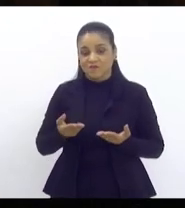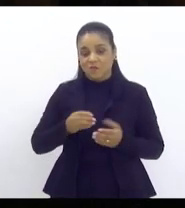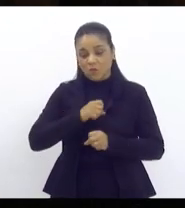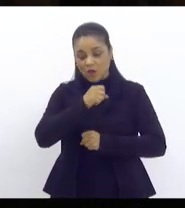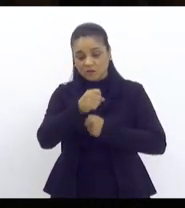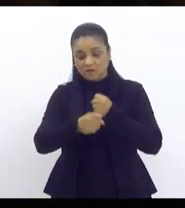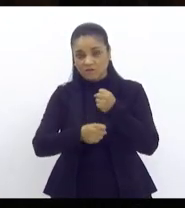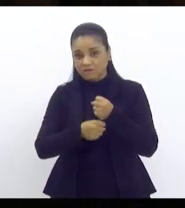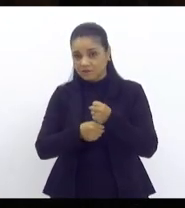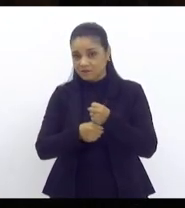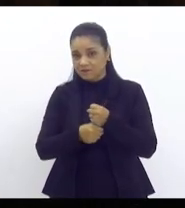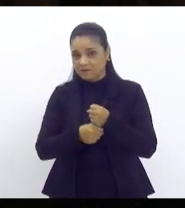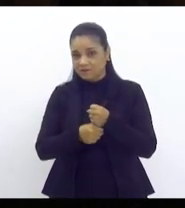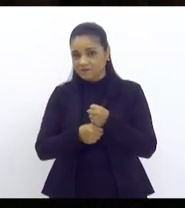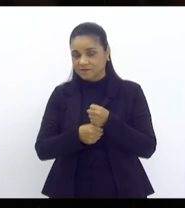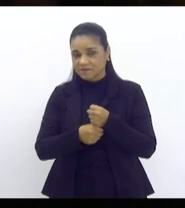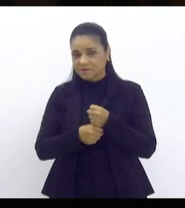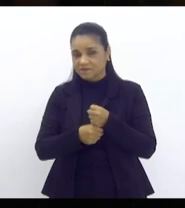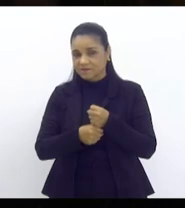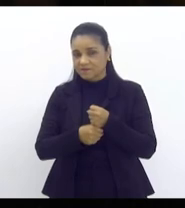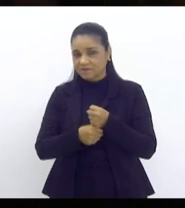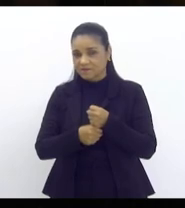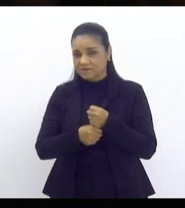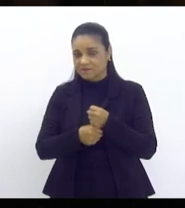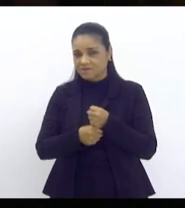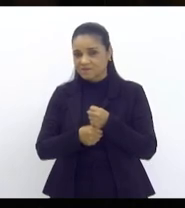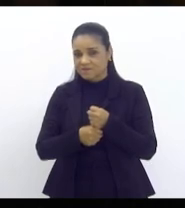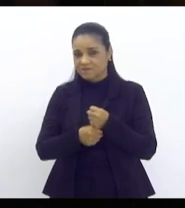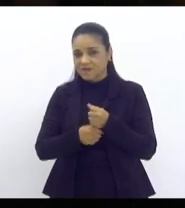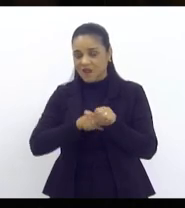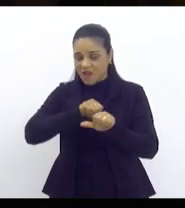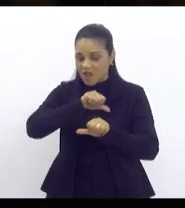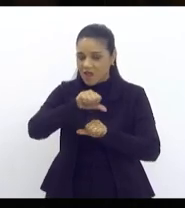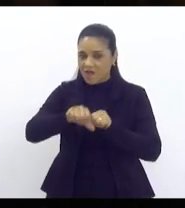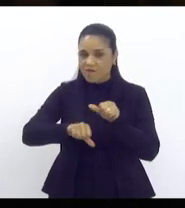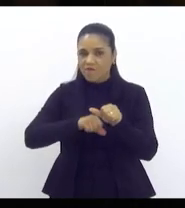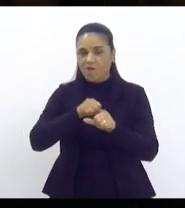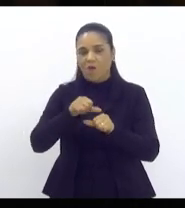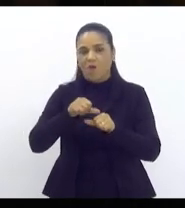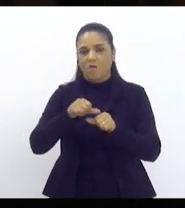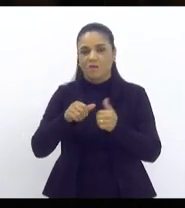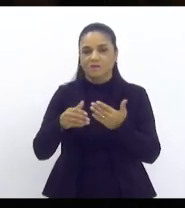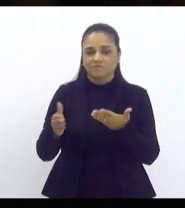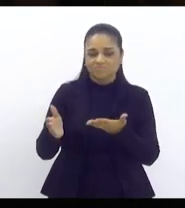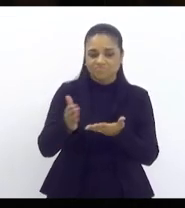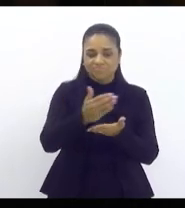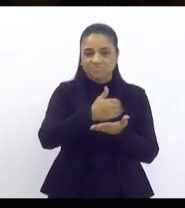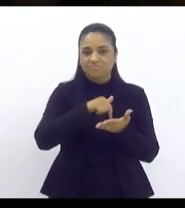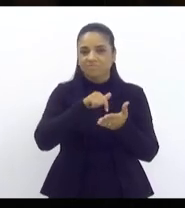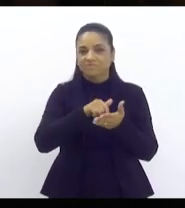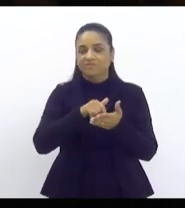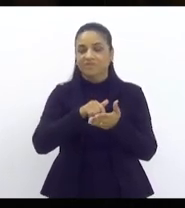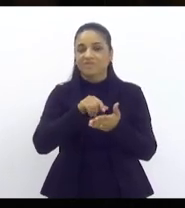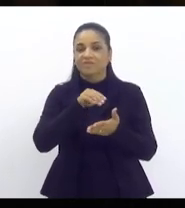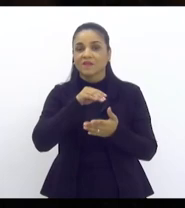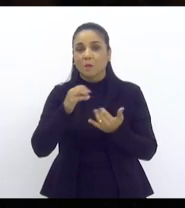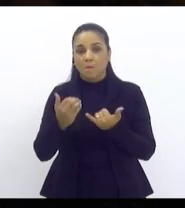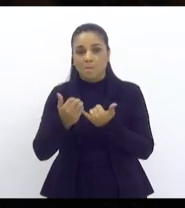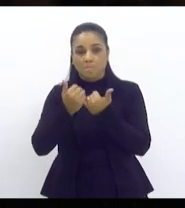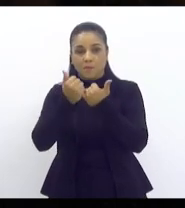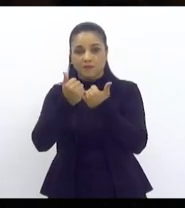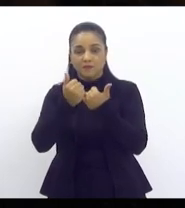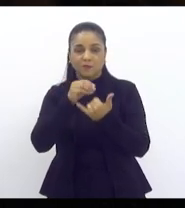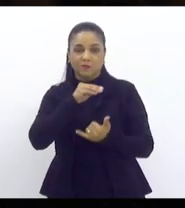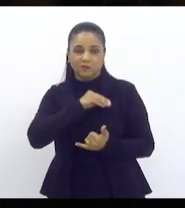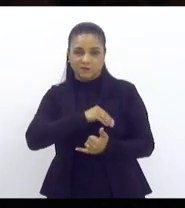vem, é a reforma sobre patrimônio e renda. E nessa reforma